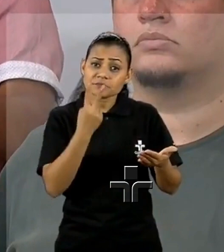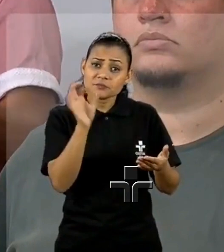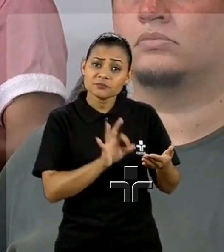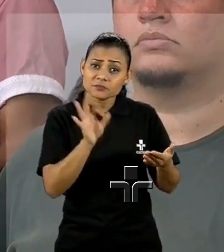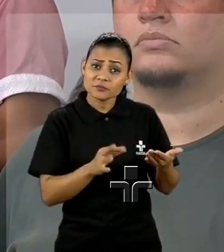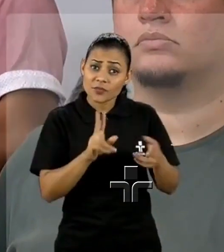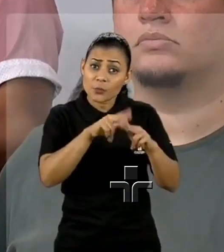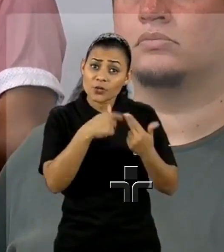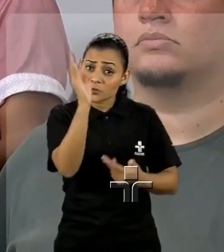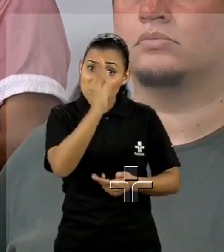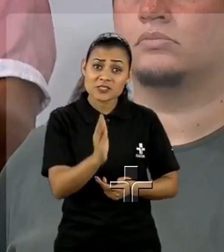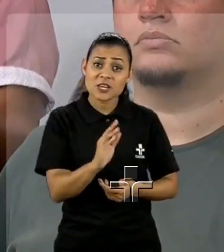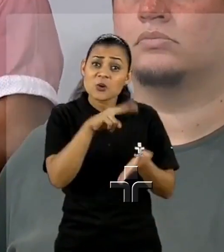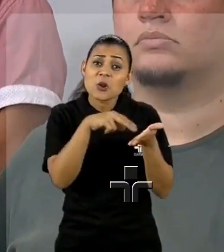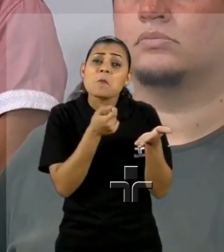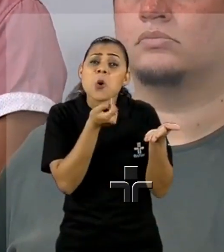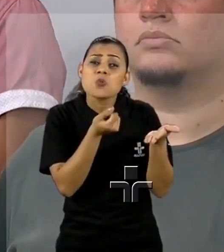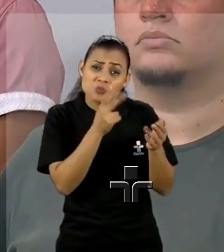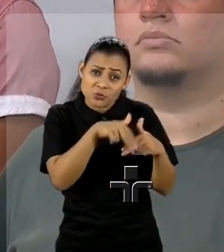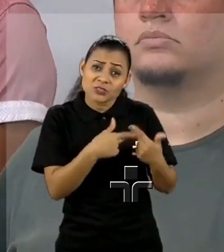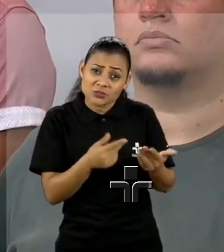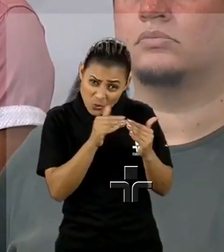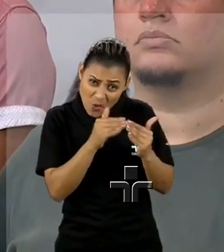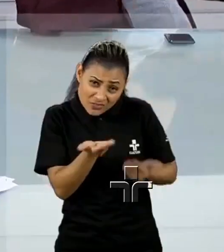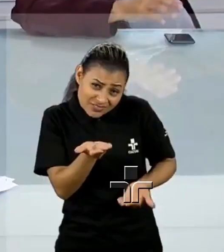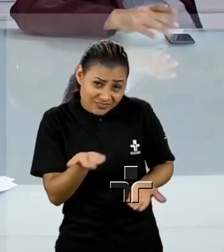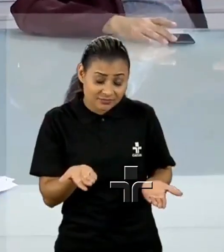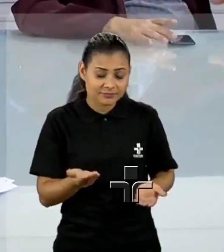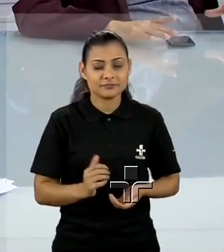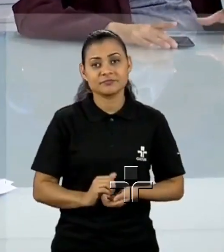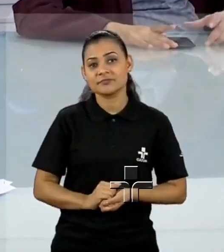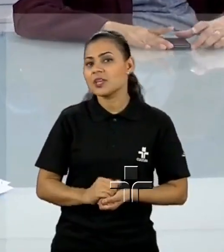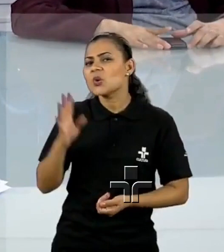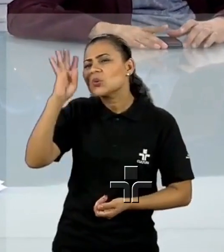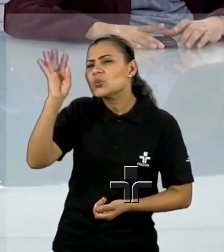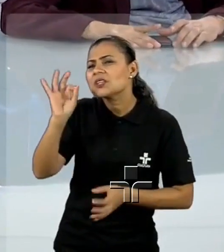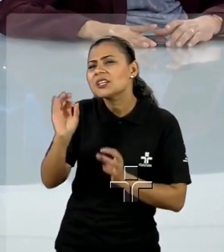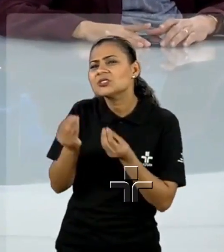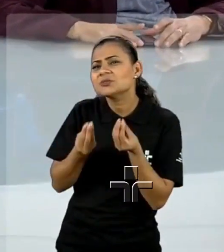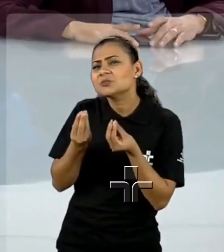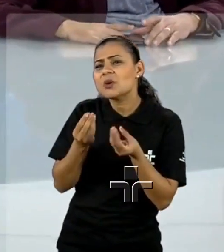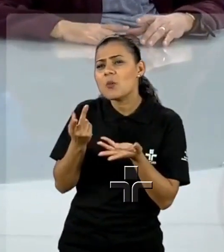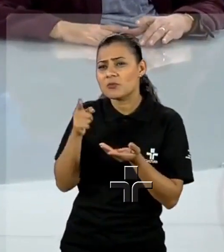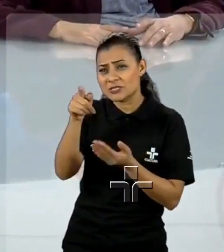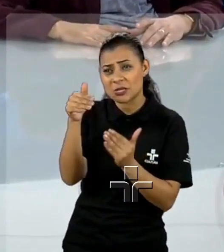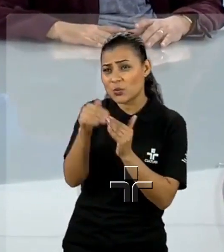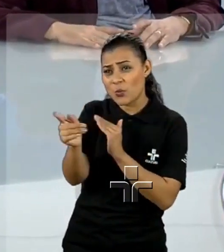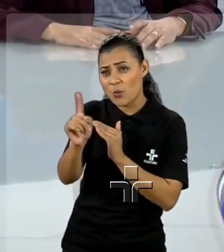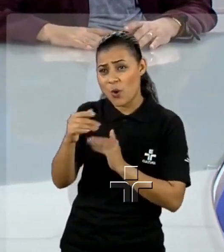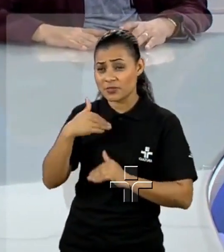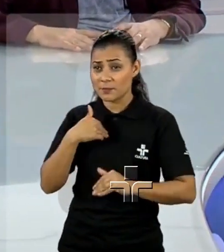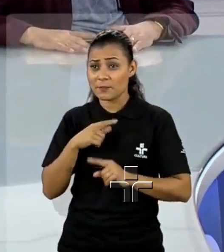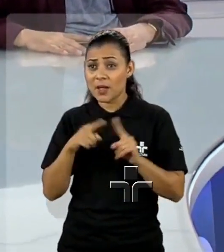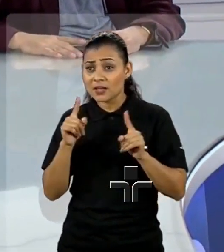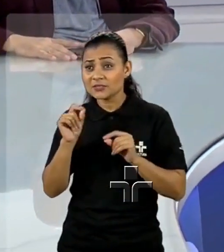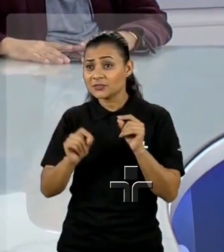brasileiro não lê nada. Não sei se eles estão de acordo com isso. Olha, eu não entendi muito bem no que você discordou de mim, mas assim, o